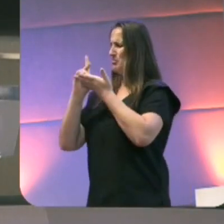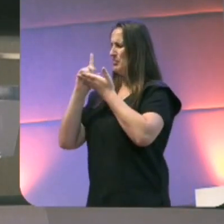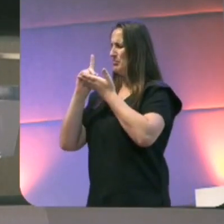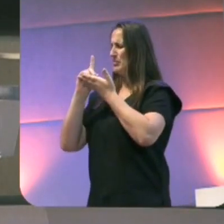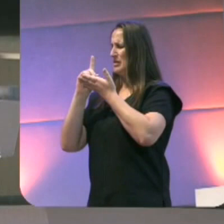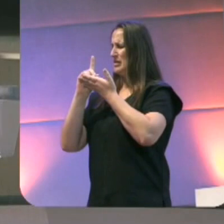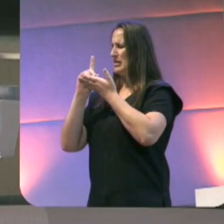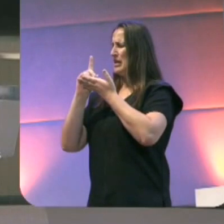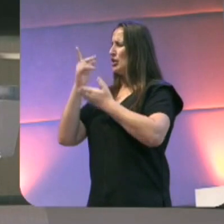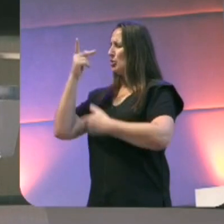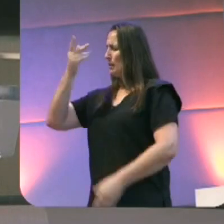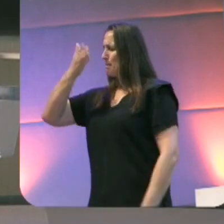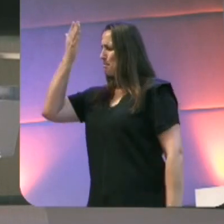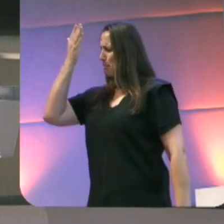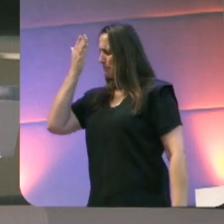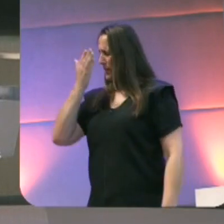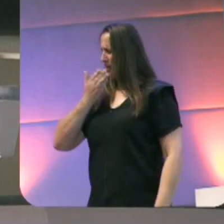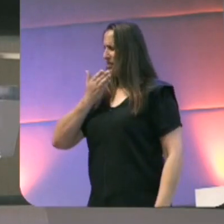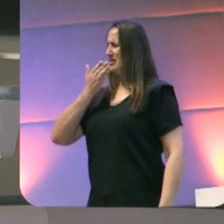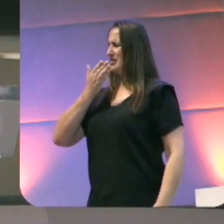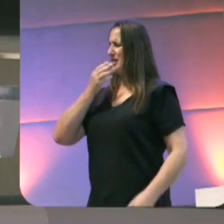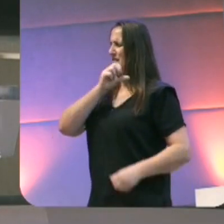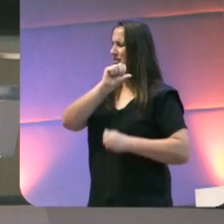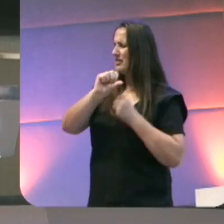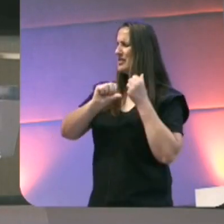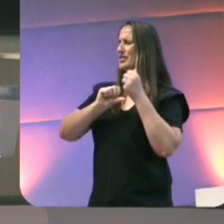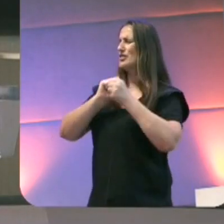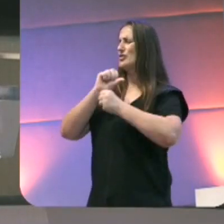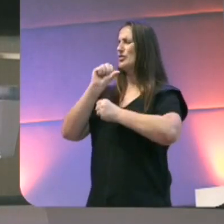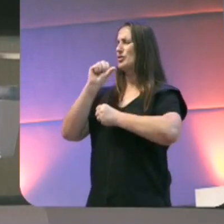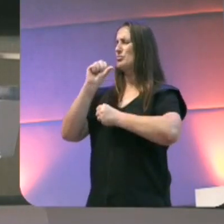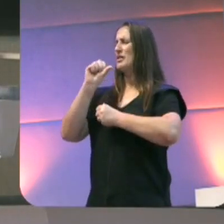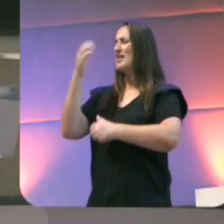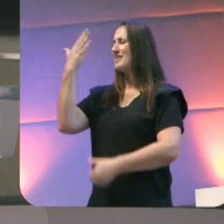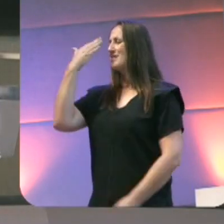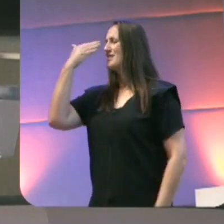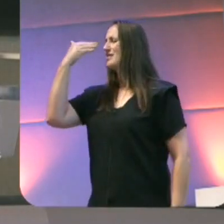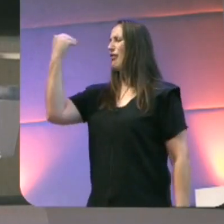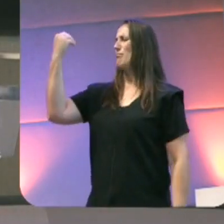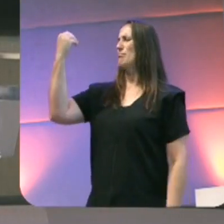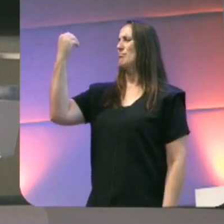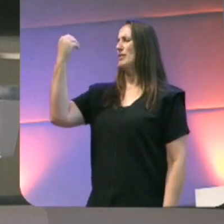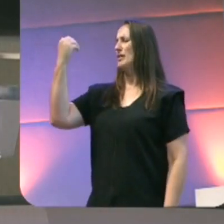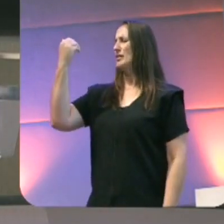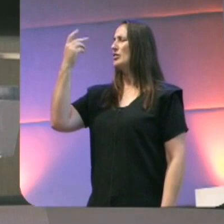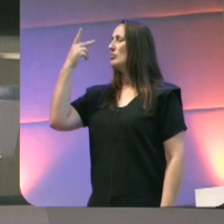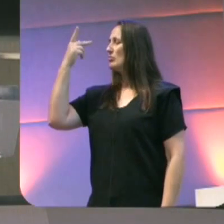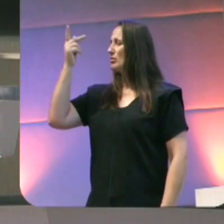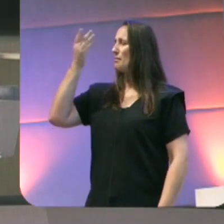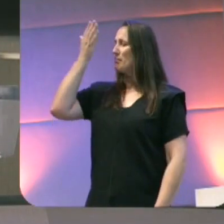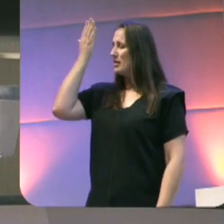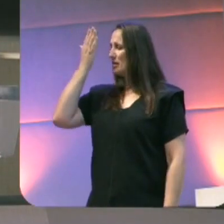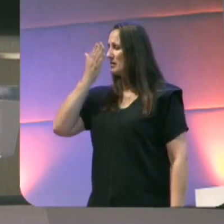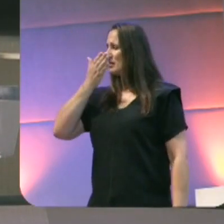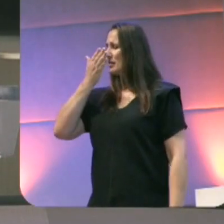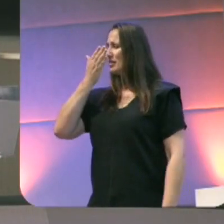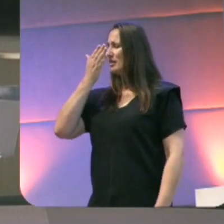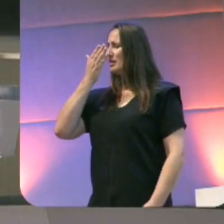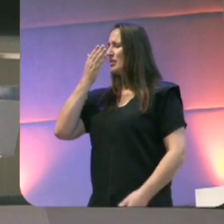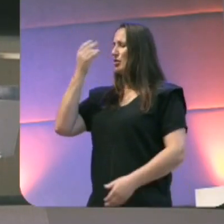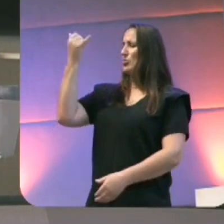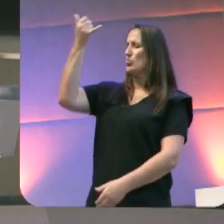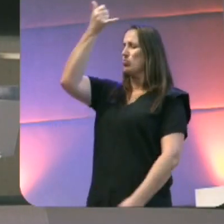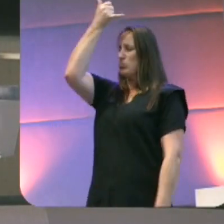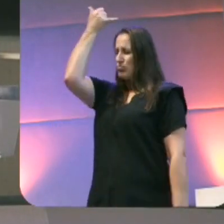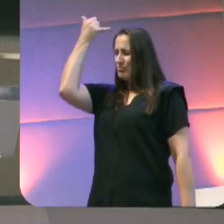que essa presença se transforme em chamado, que essa presença se transforme em